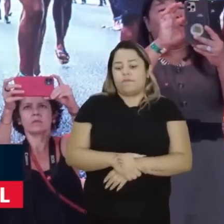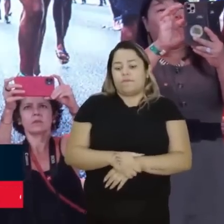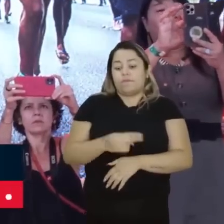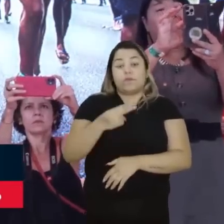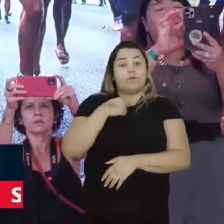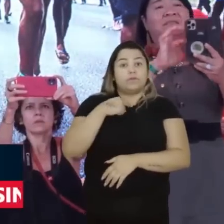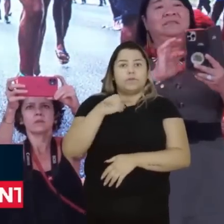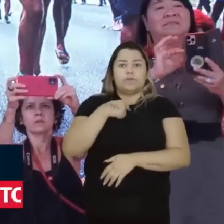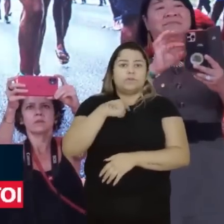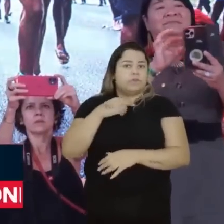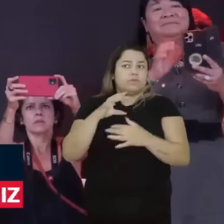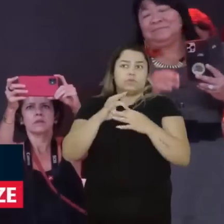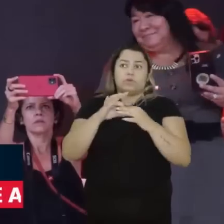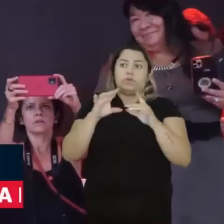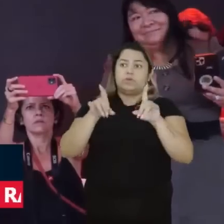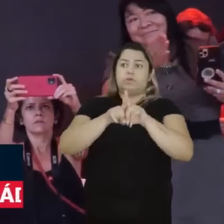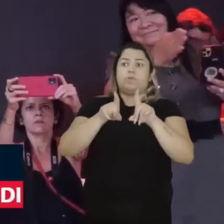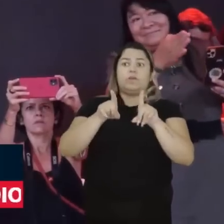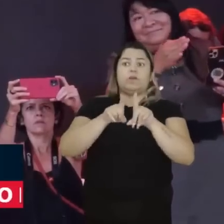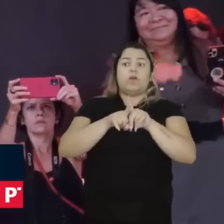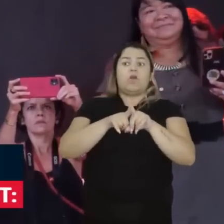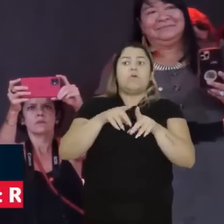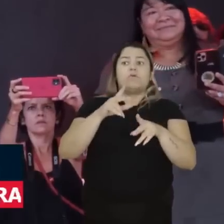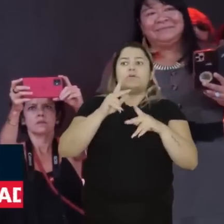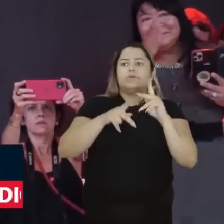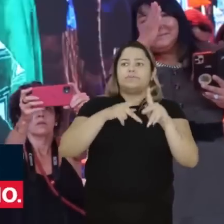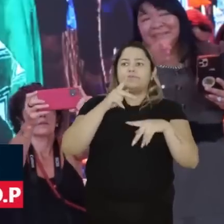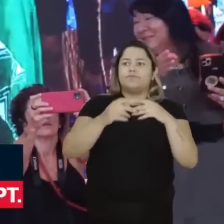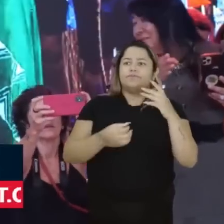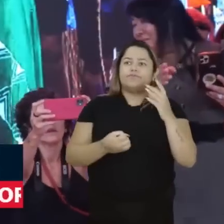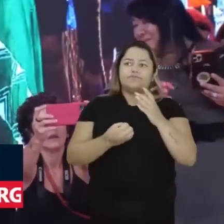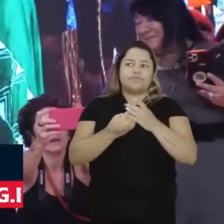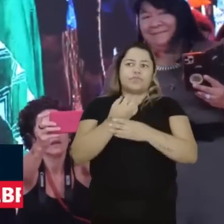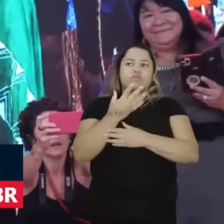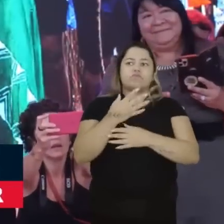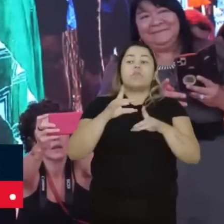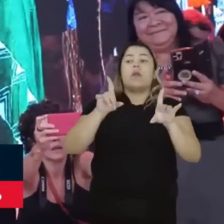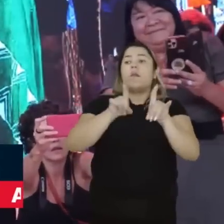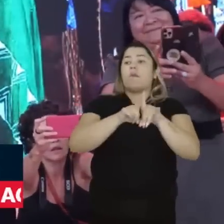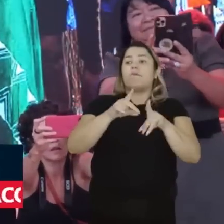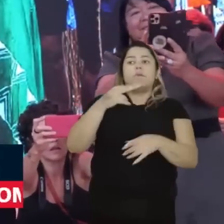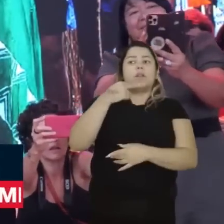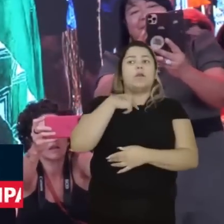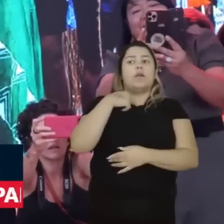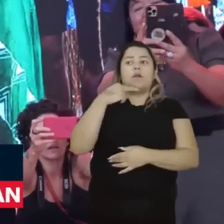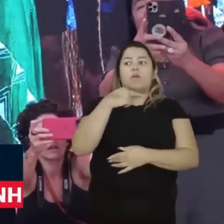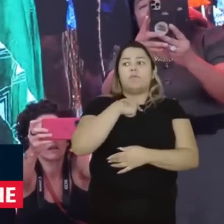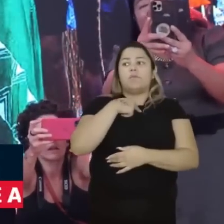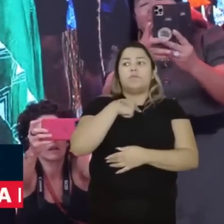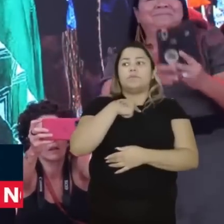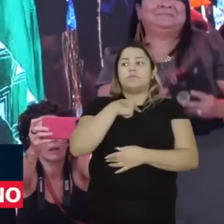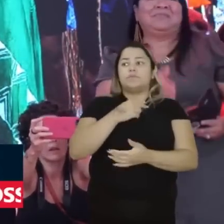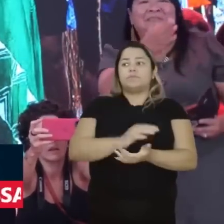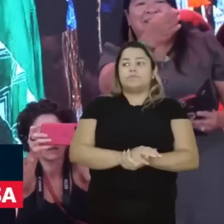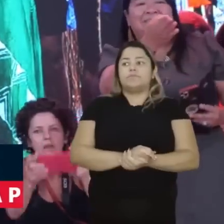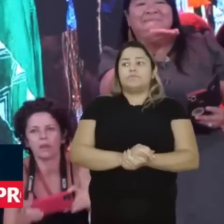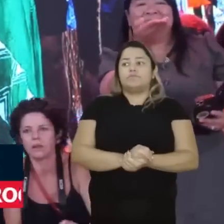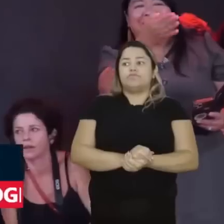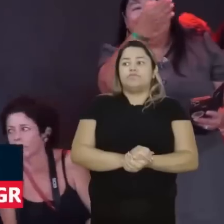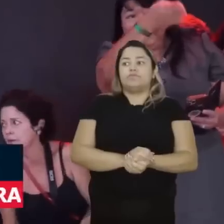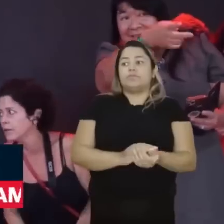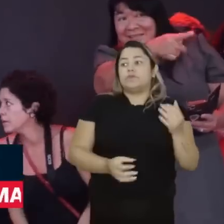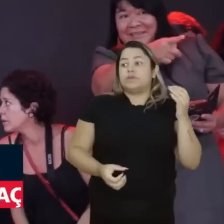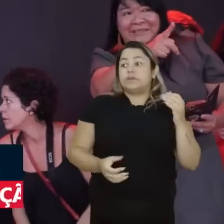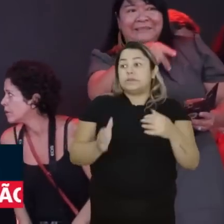não podemos permitir que esse povo se crie no Congresso Nacional. Não podemos permitir, pessoal, que